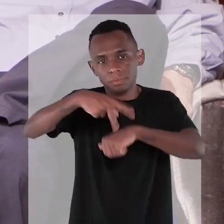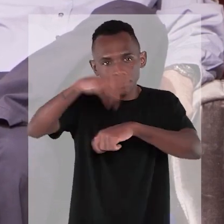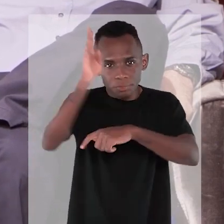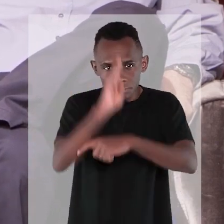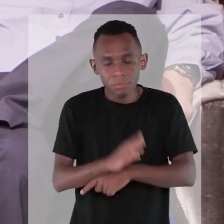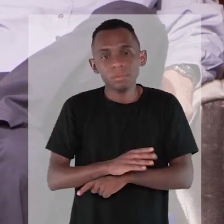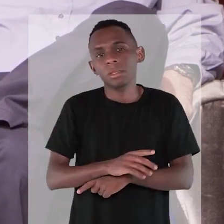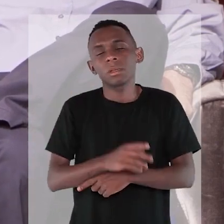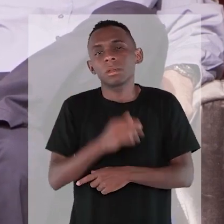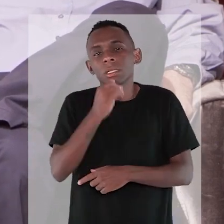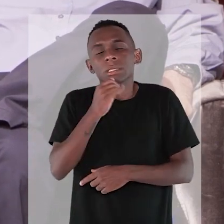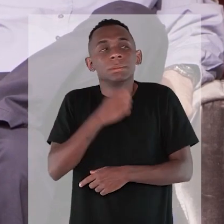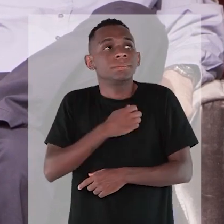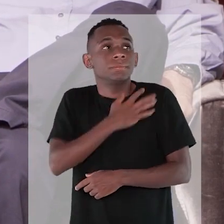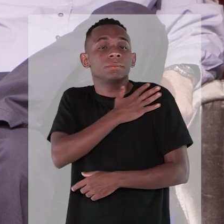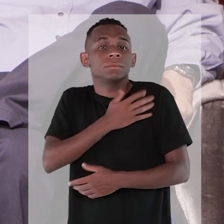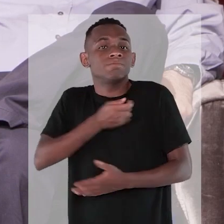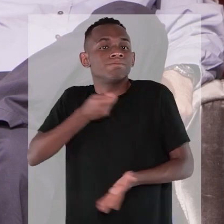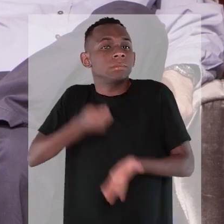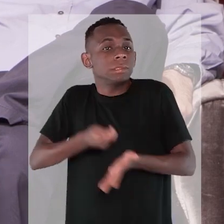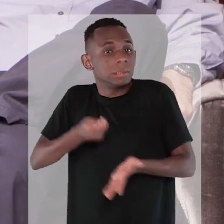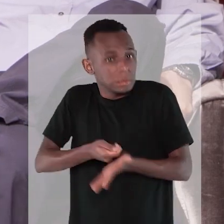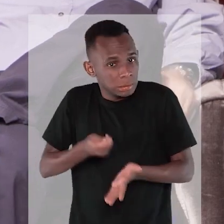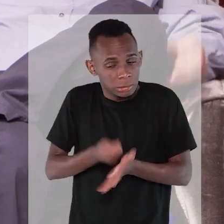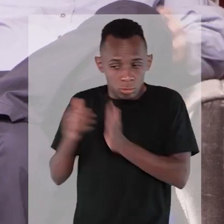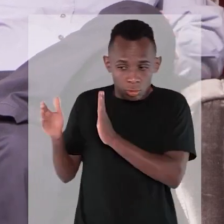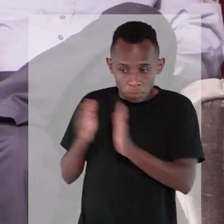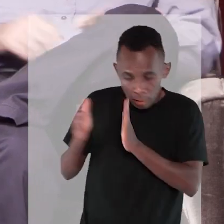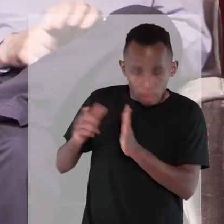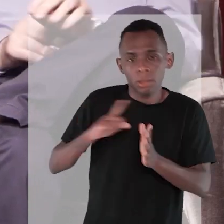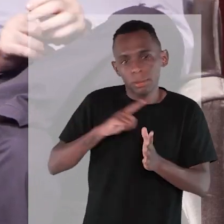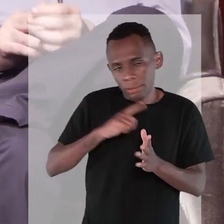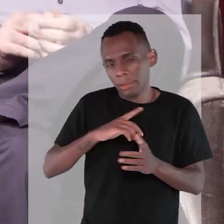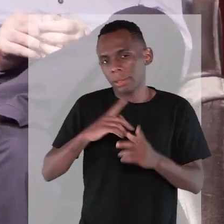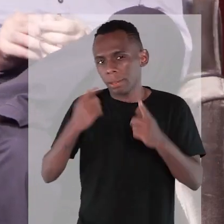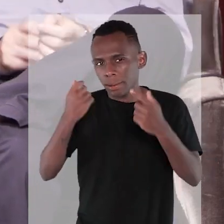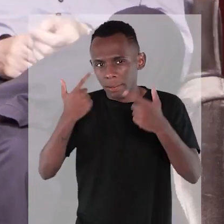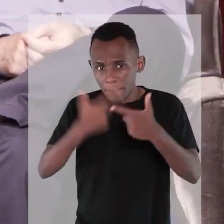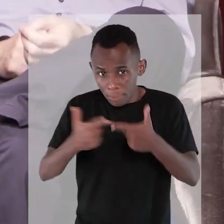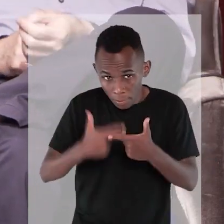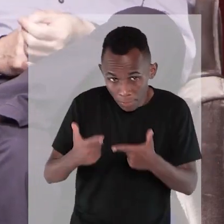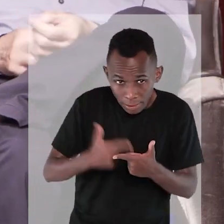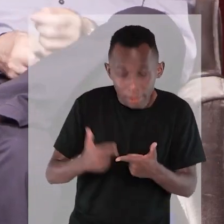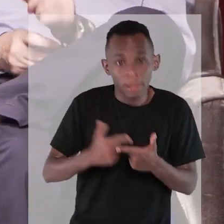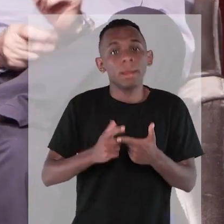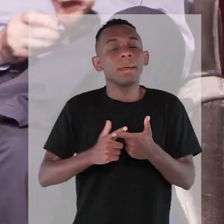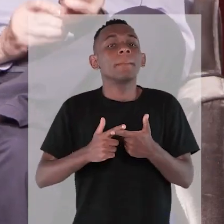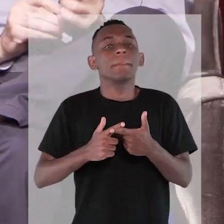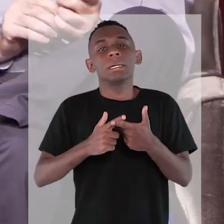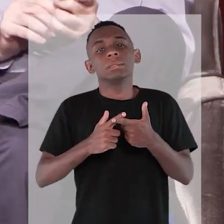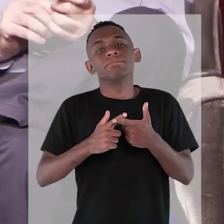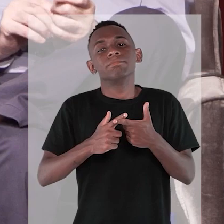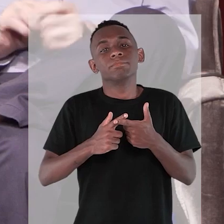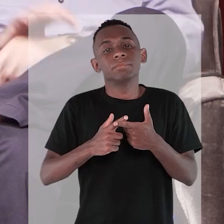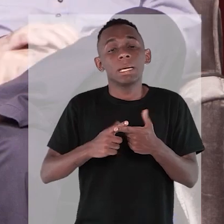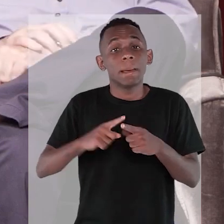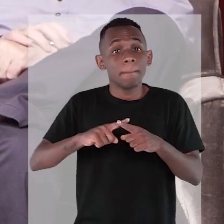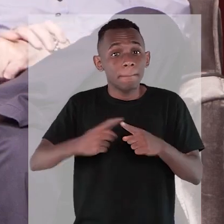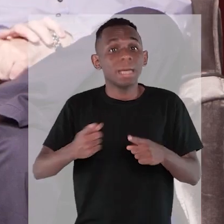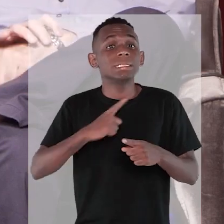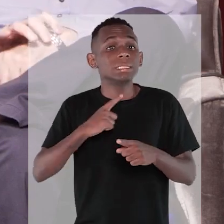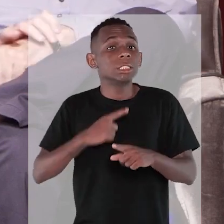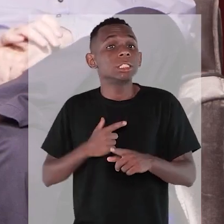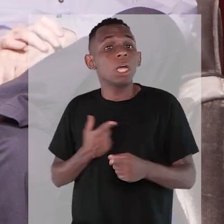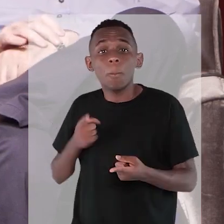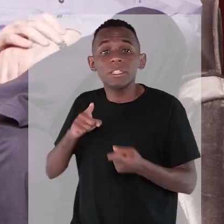a ditadura militar, com todos os seus defeitos e todos os seus problemas, havia algo de construção institucional na ditadura militar, né? Havia